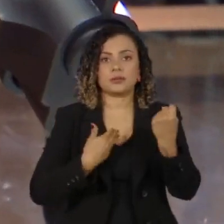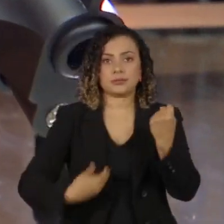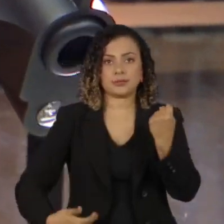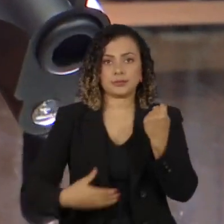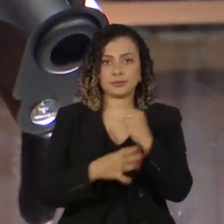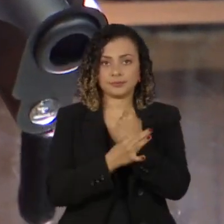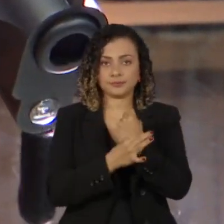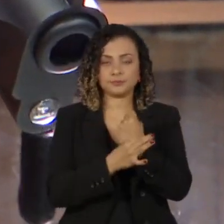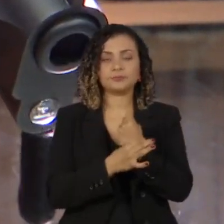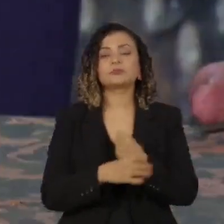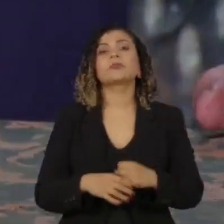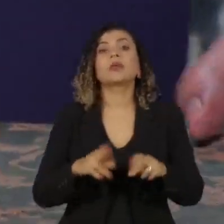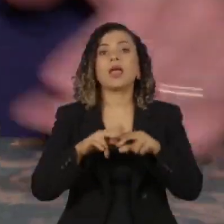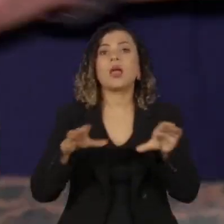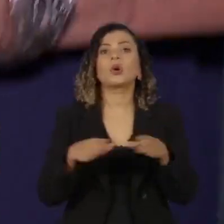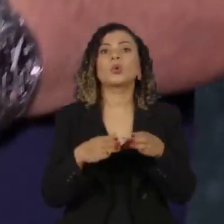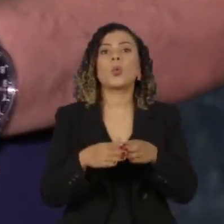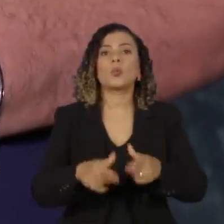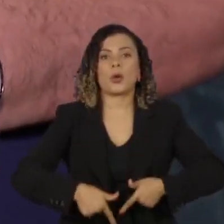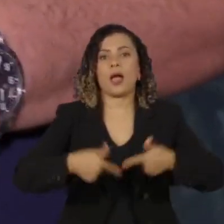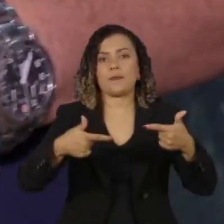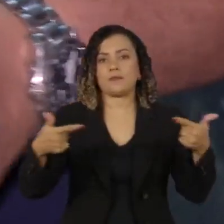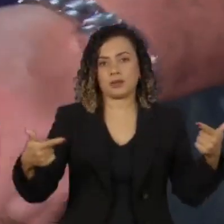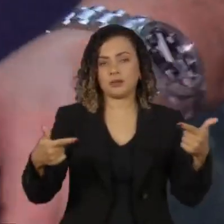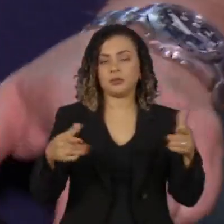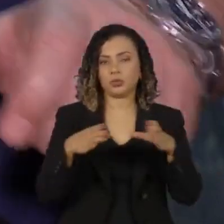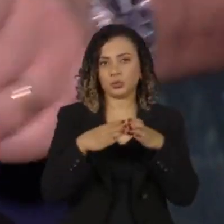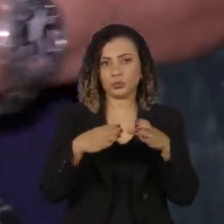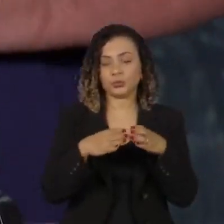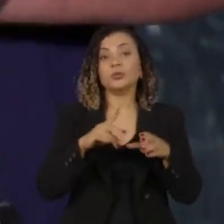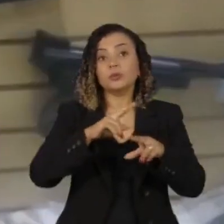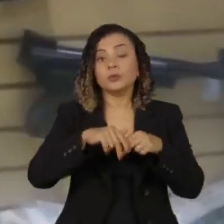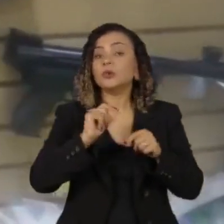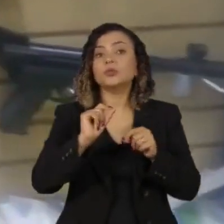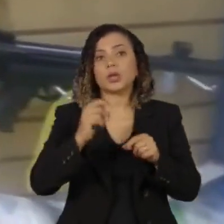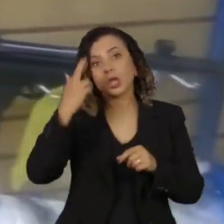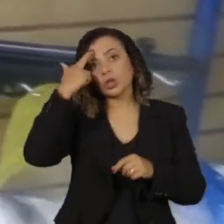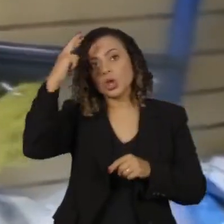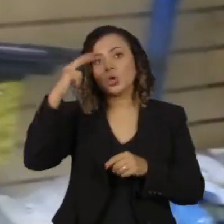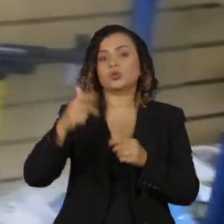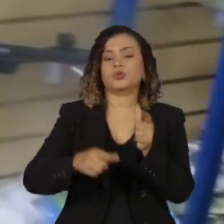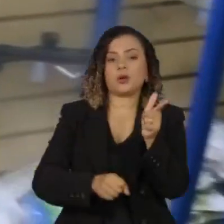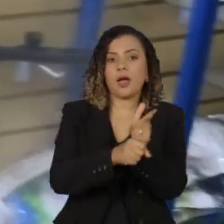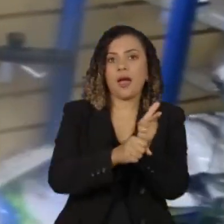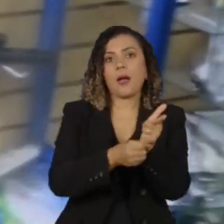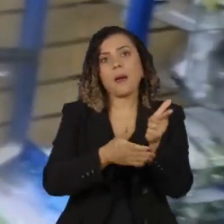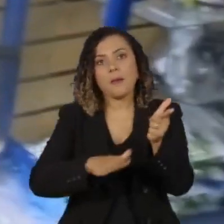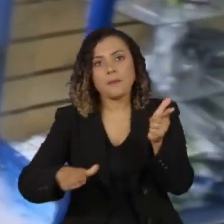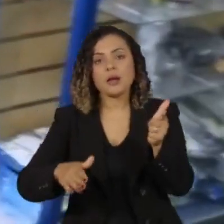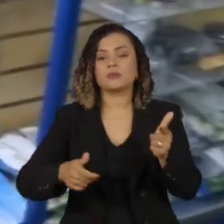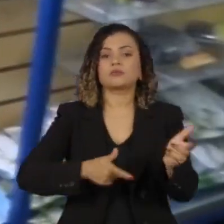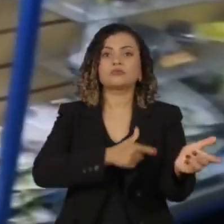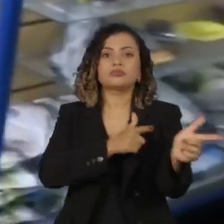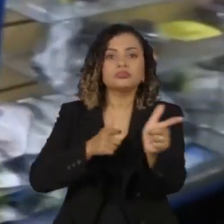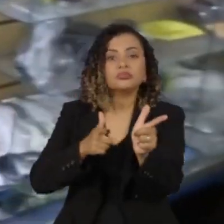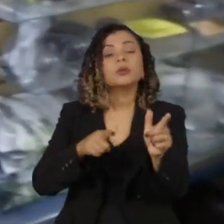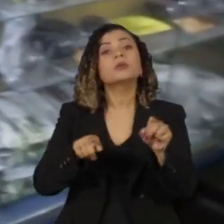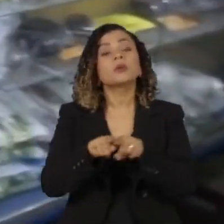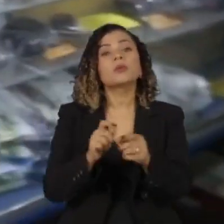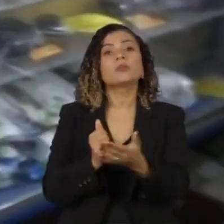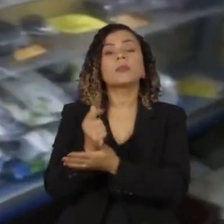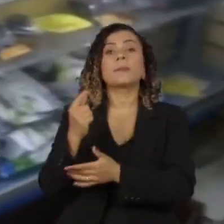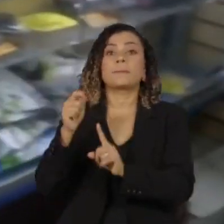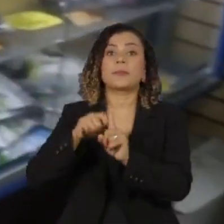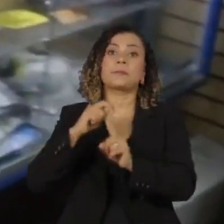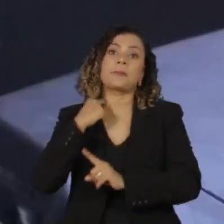a chamada bancada da bala com o adiamento os donos de armas de fogo compradas a partir de